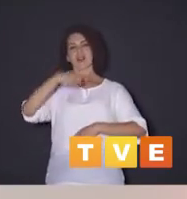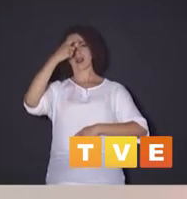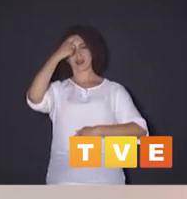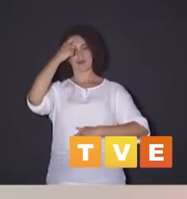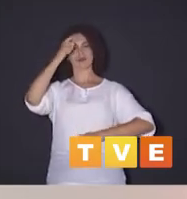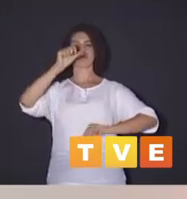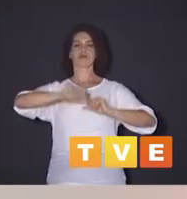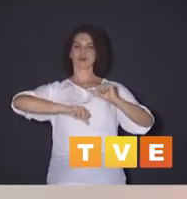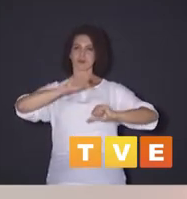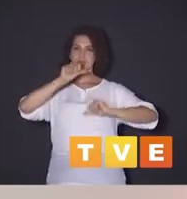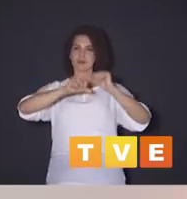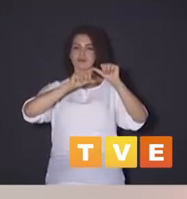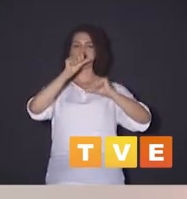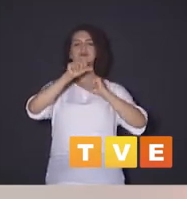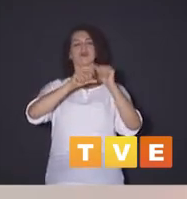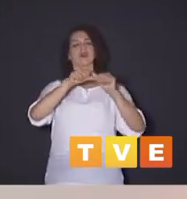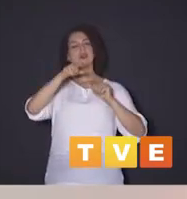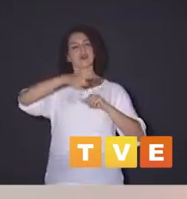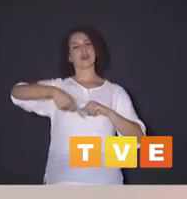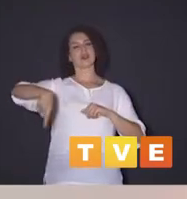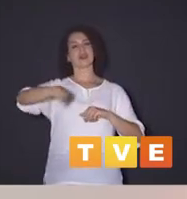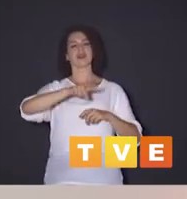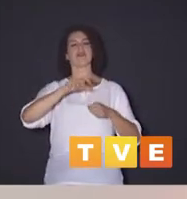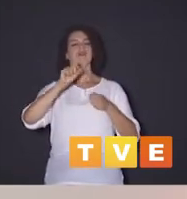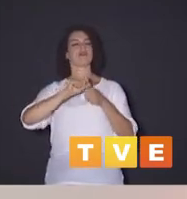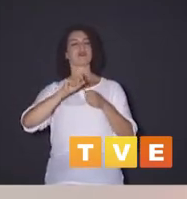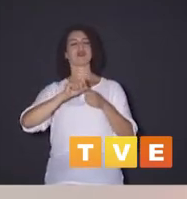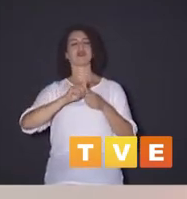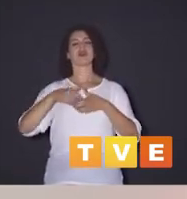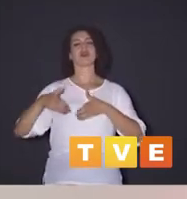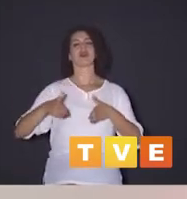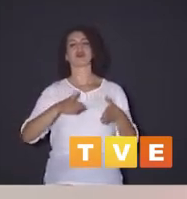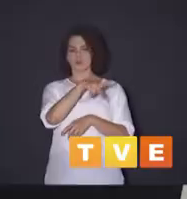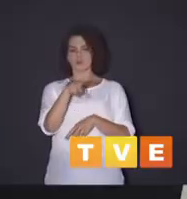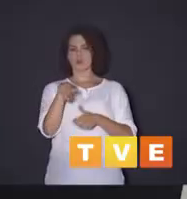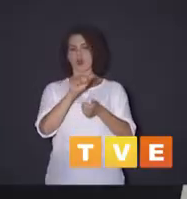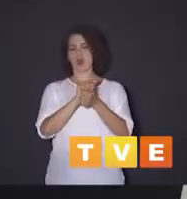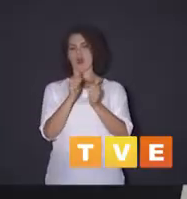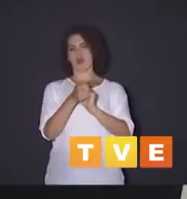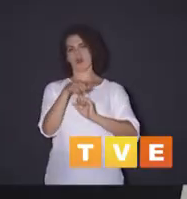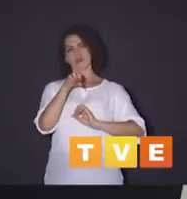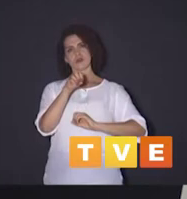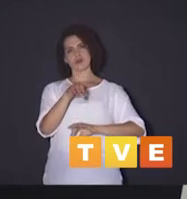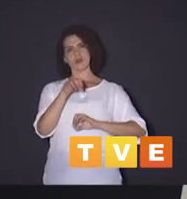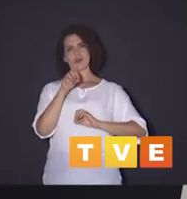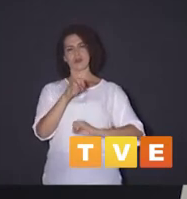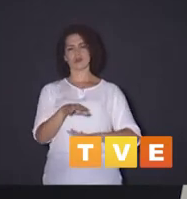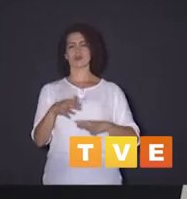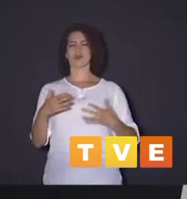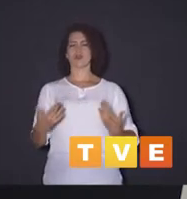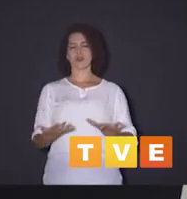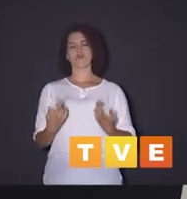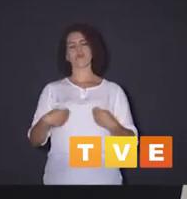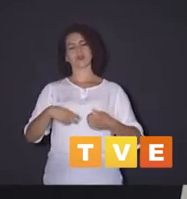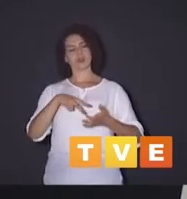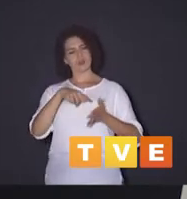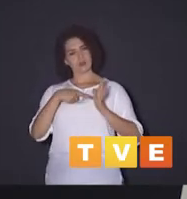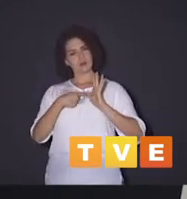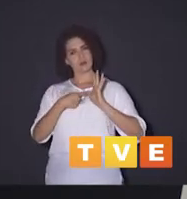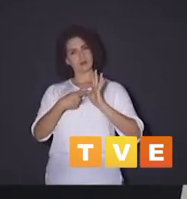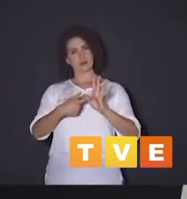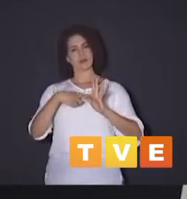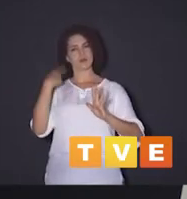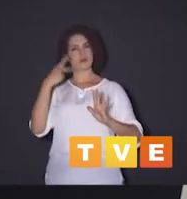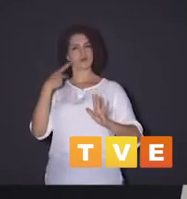dessas pessoas e fazer com que elas têm um novo rumo a uma nova idéia que a gente reafirme as políticas sócio